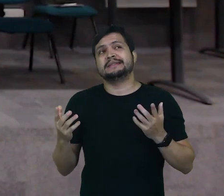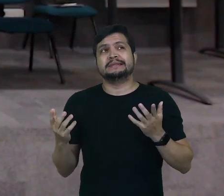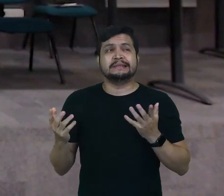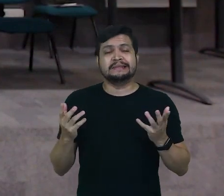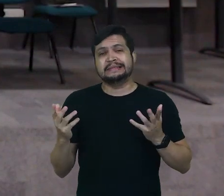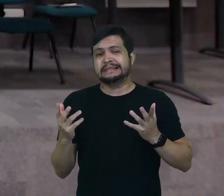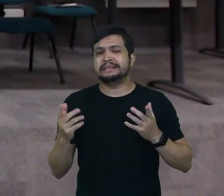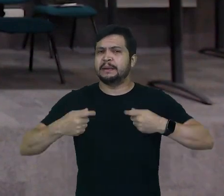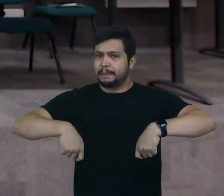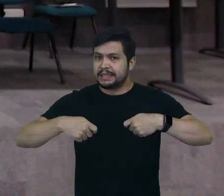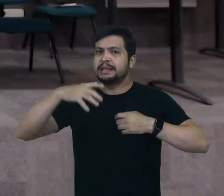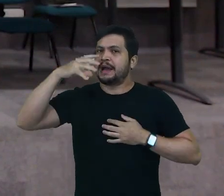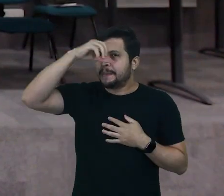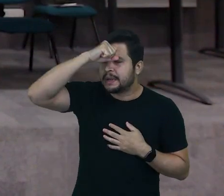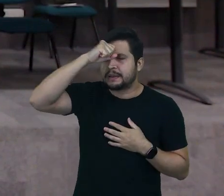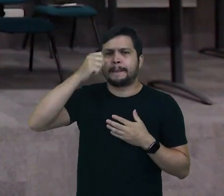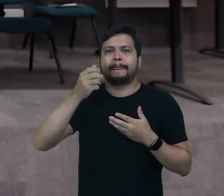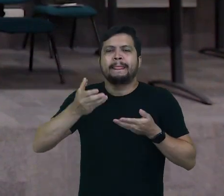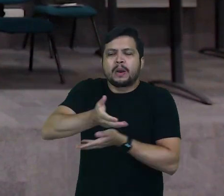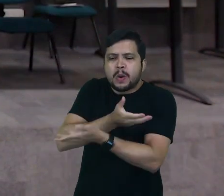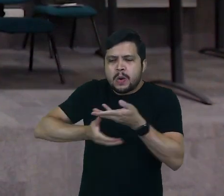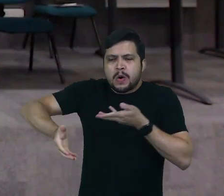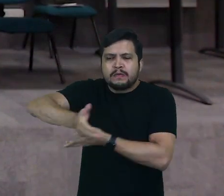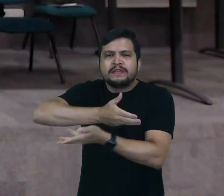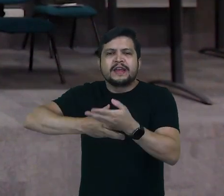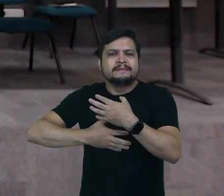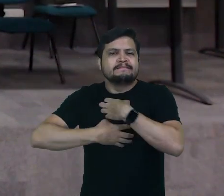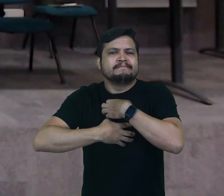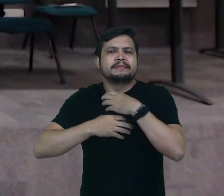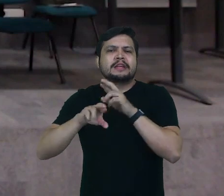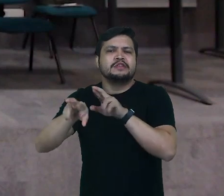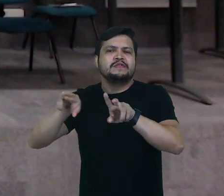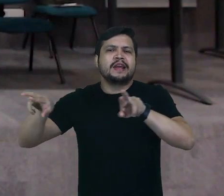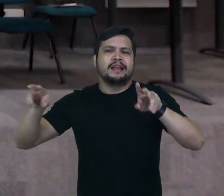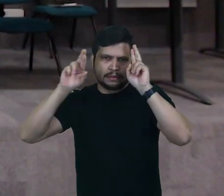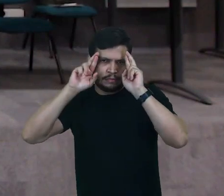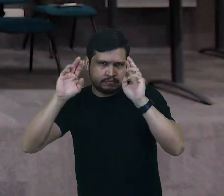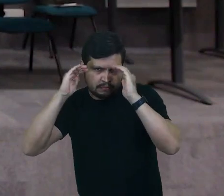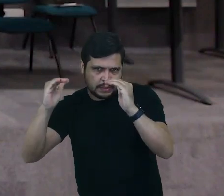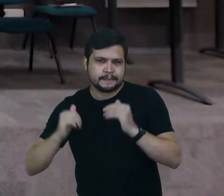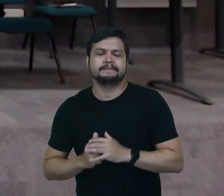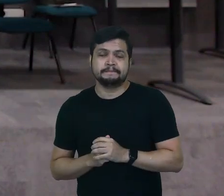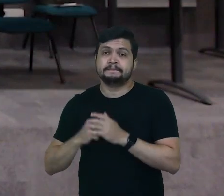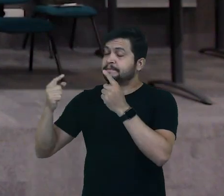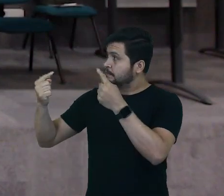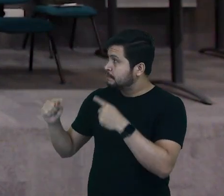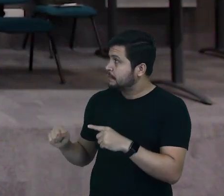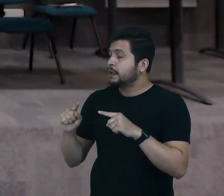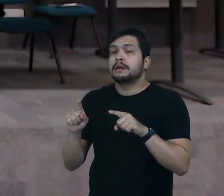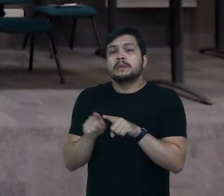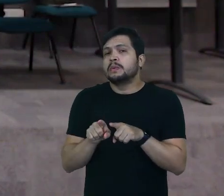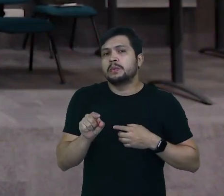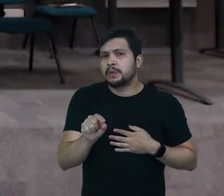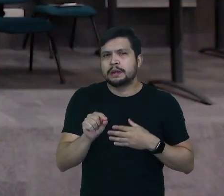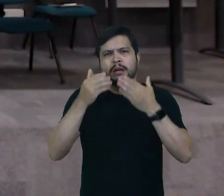besta. Gente, aprender a conviver com as diferenças, né? E a abertura, pessoal, para novos aprendizados,